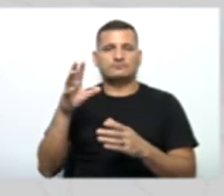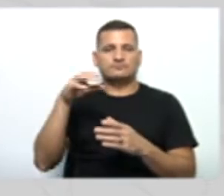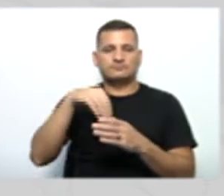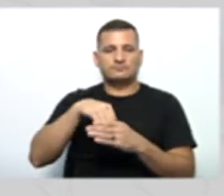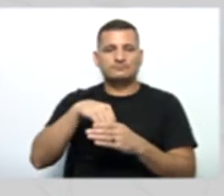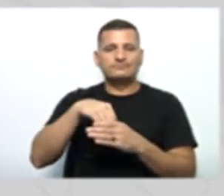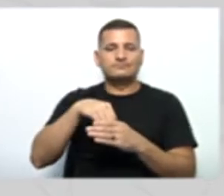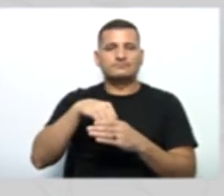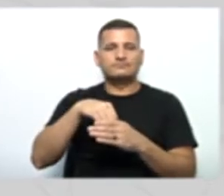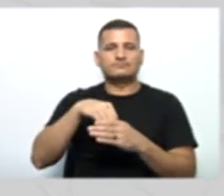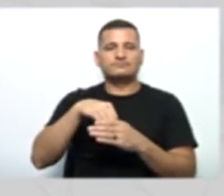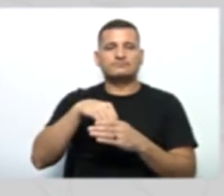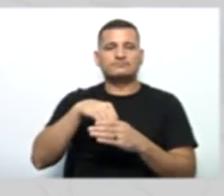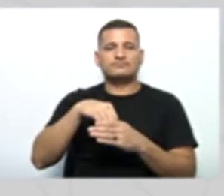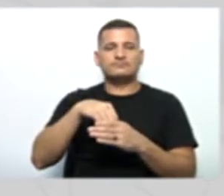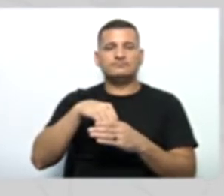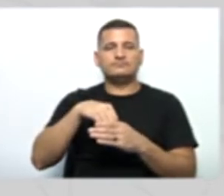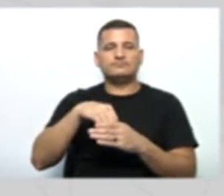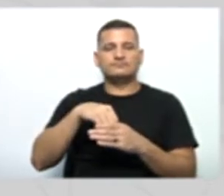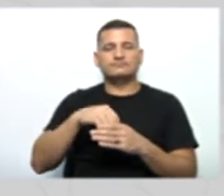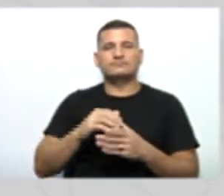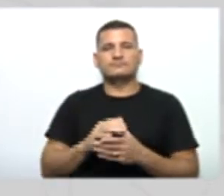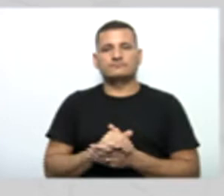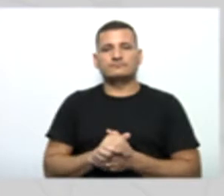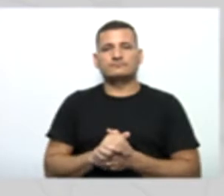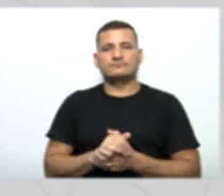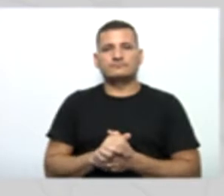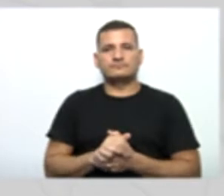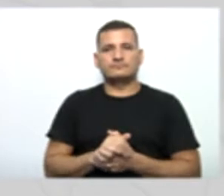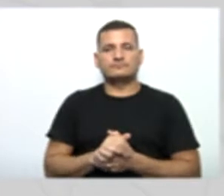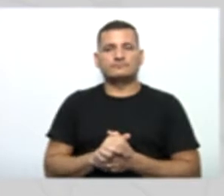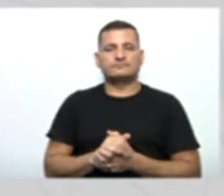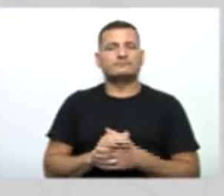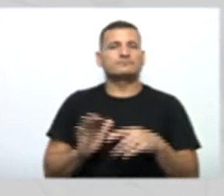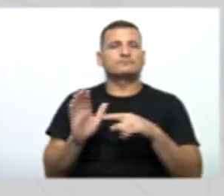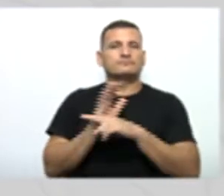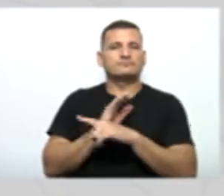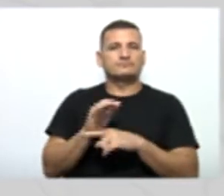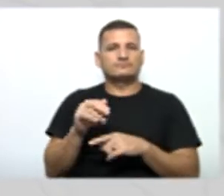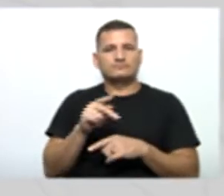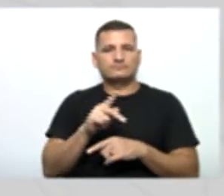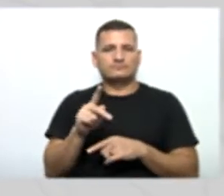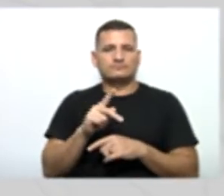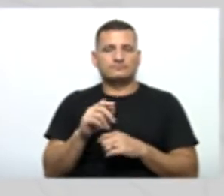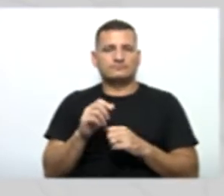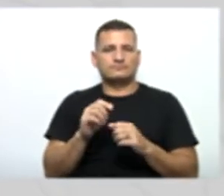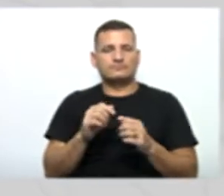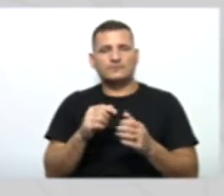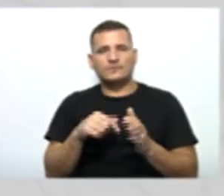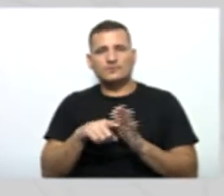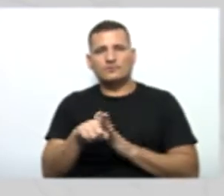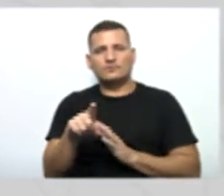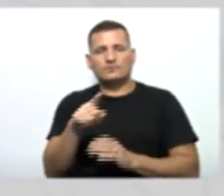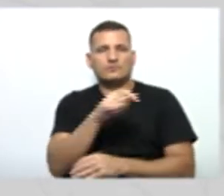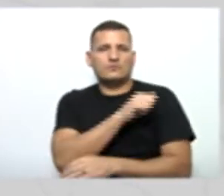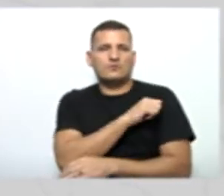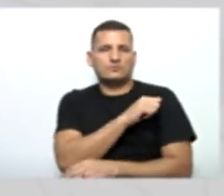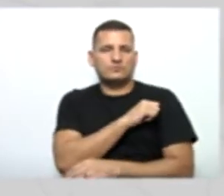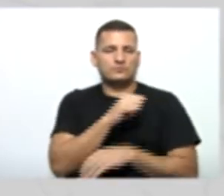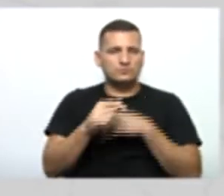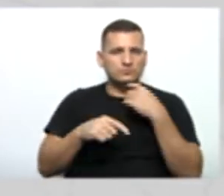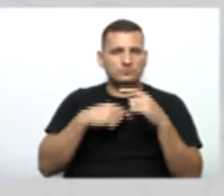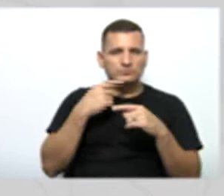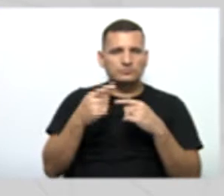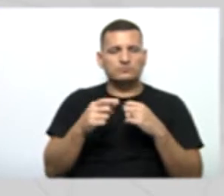Marlon, já cobrem do pessoal aí as participações, dúvidas, certo? Exemplos que vocês já